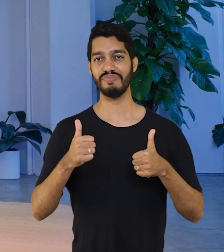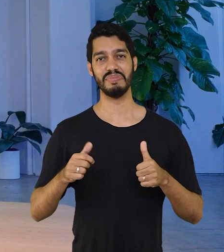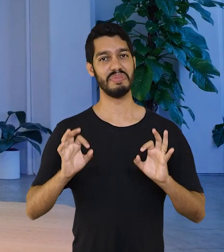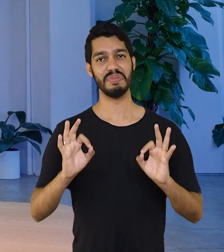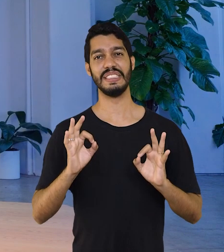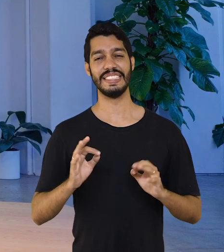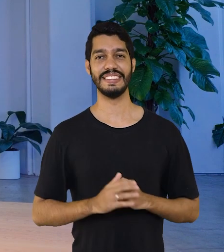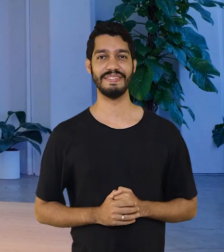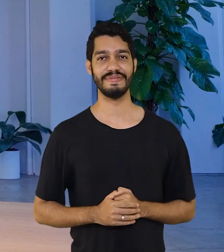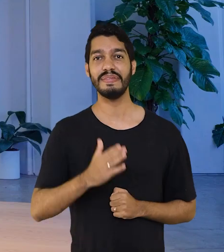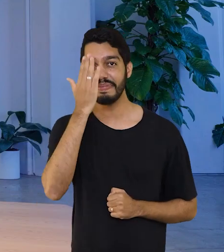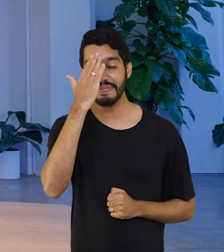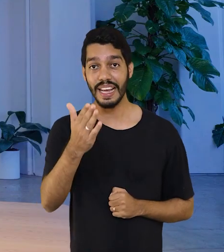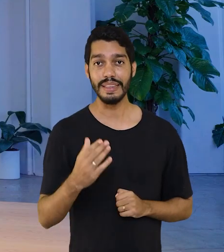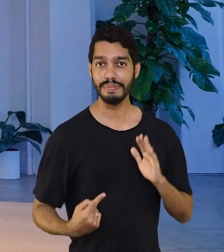Total.